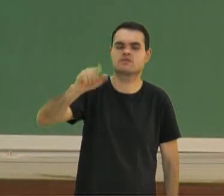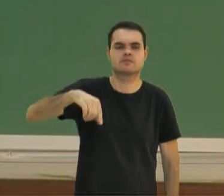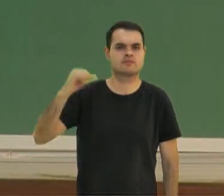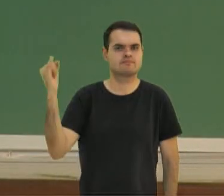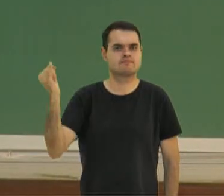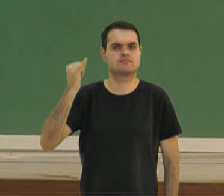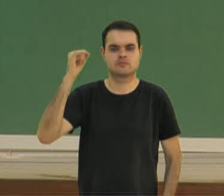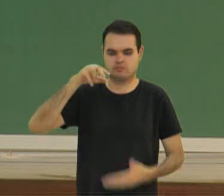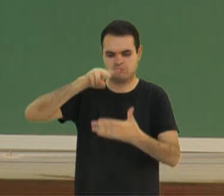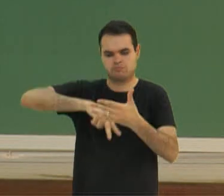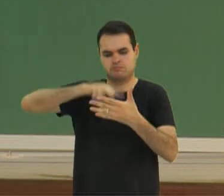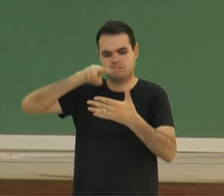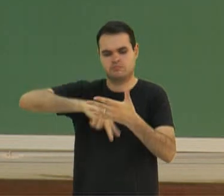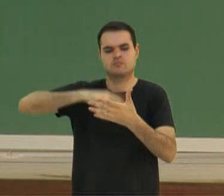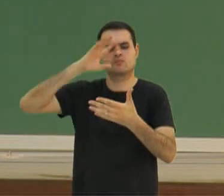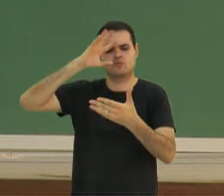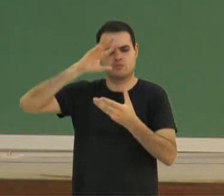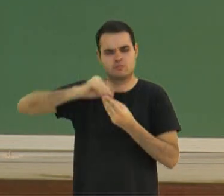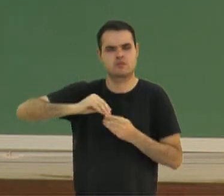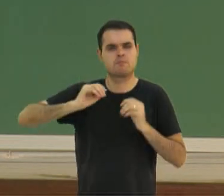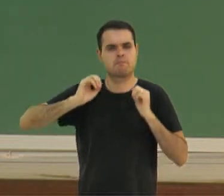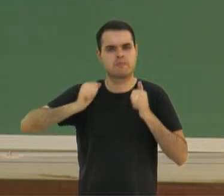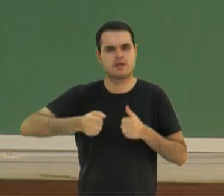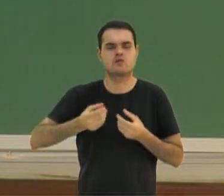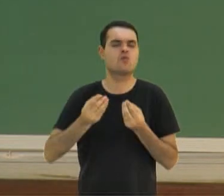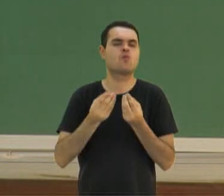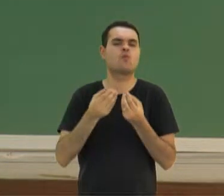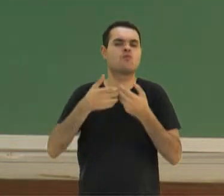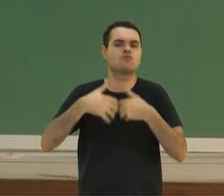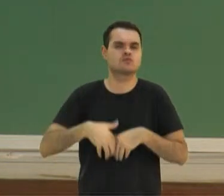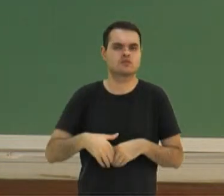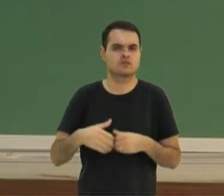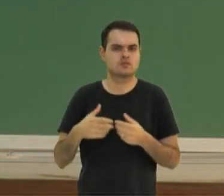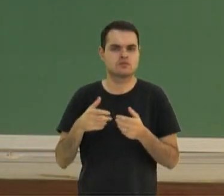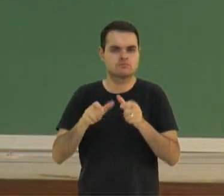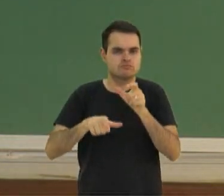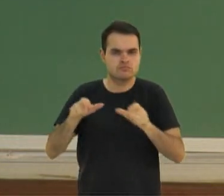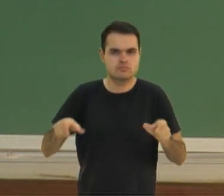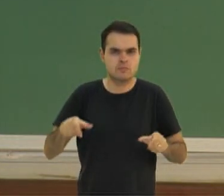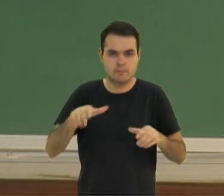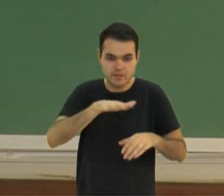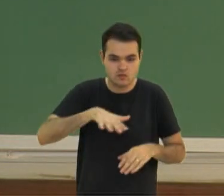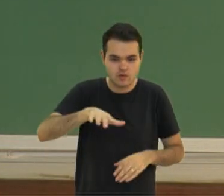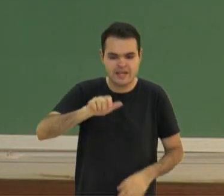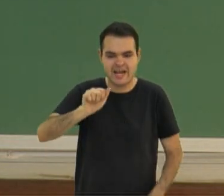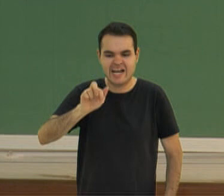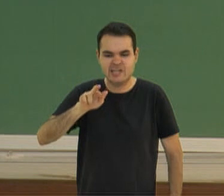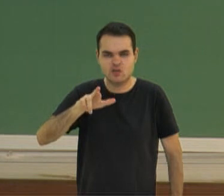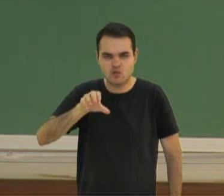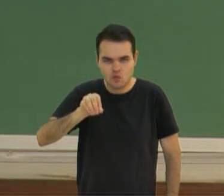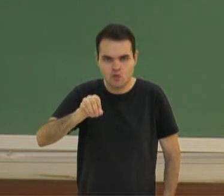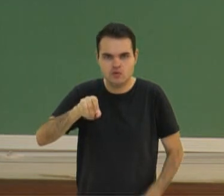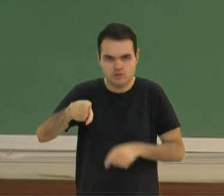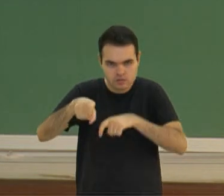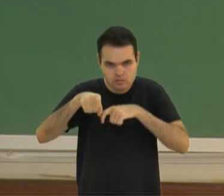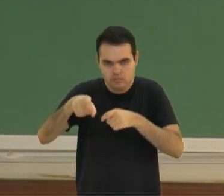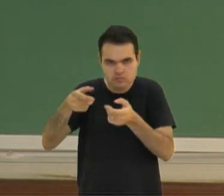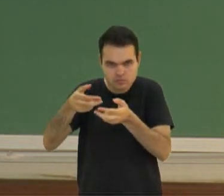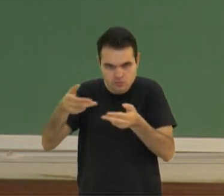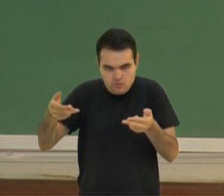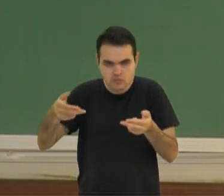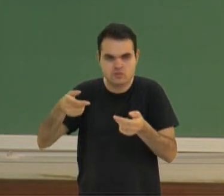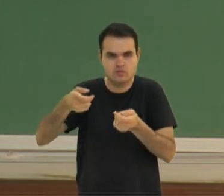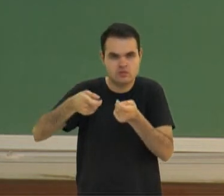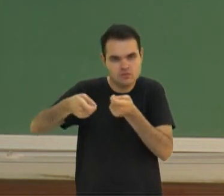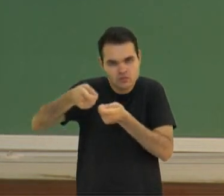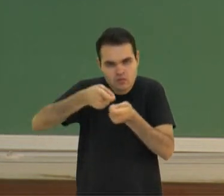gente ler, entender bem como é que funcionam as coisas, né? Pessoalzinho aí do agronegócio, muitas vezes a gente ganha muito crédito de carbono, né? Com